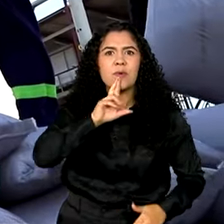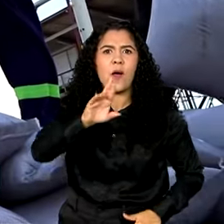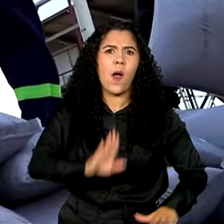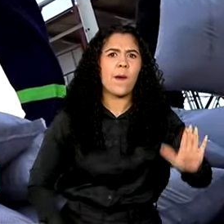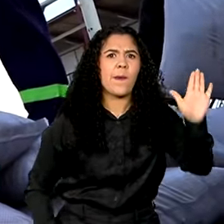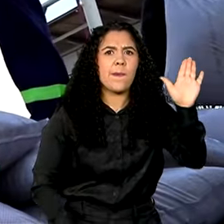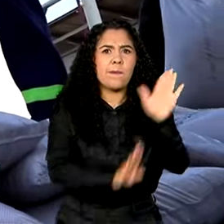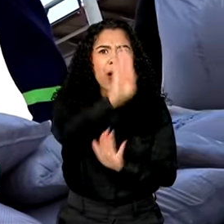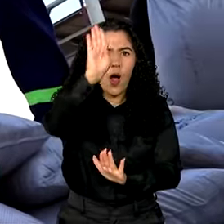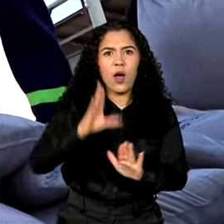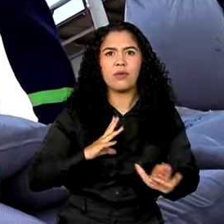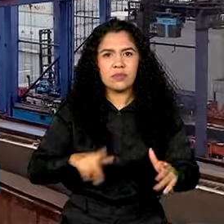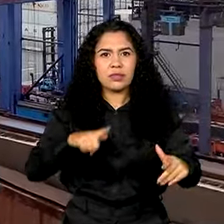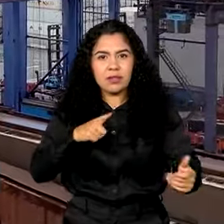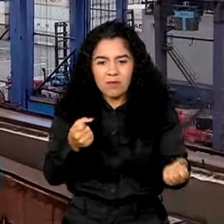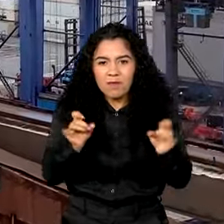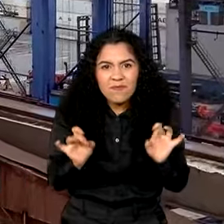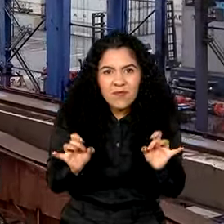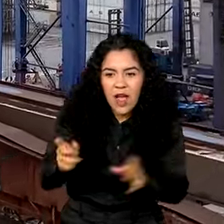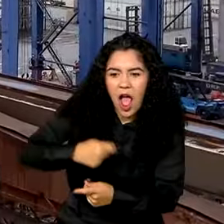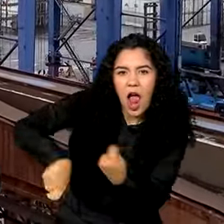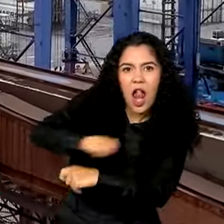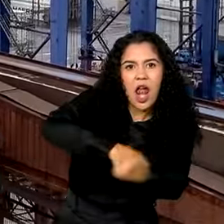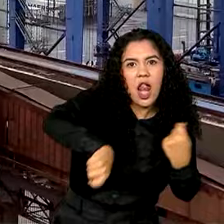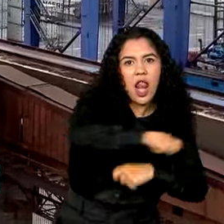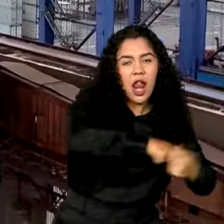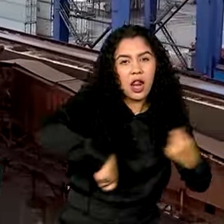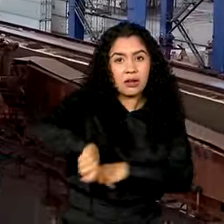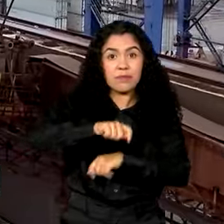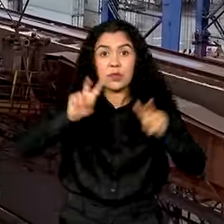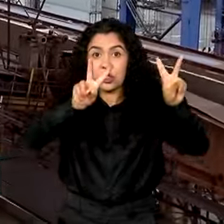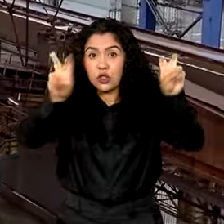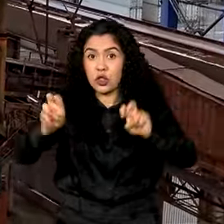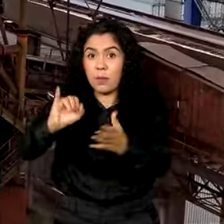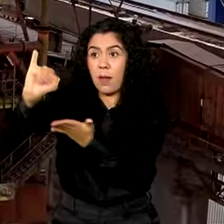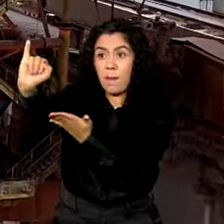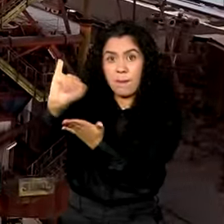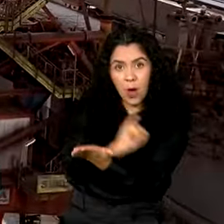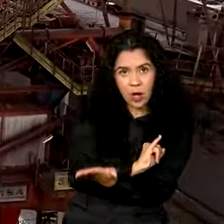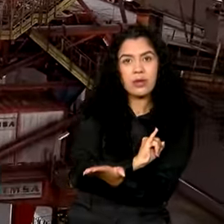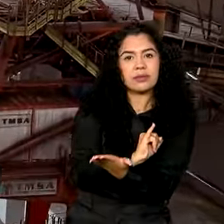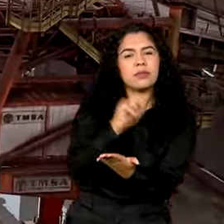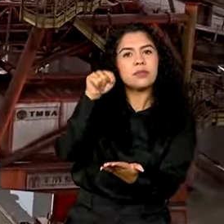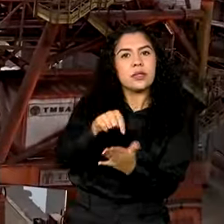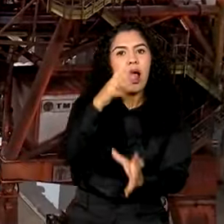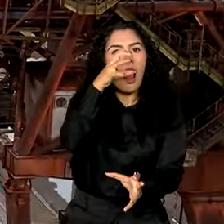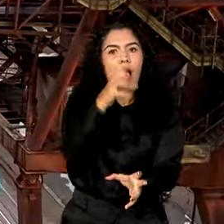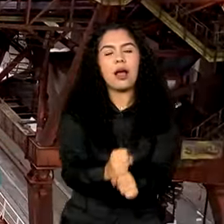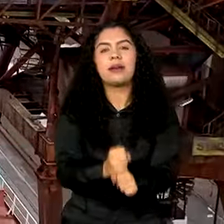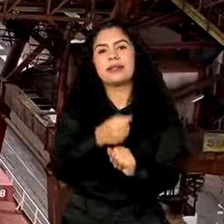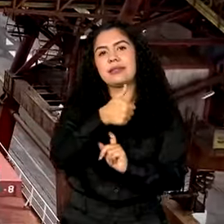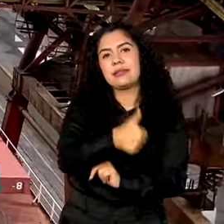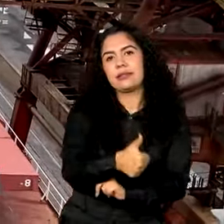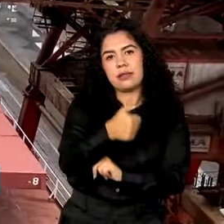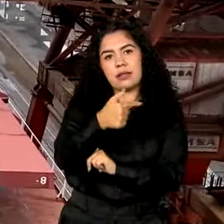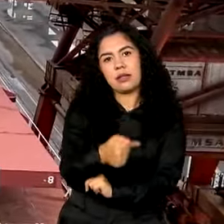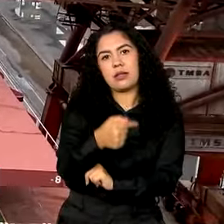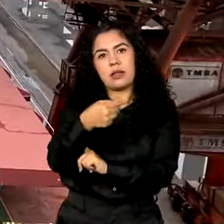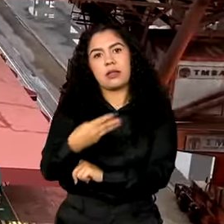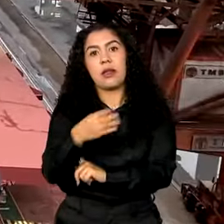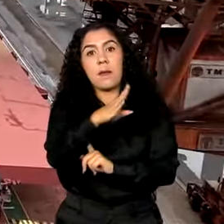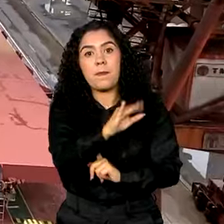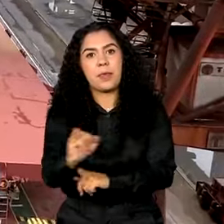balança comercial brasileira já as importações no período somaram 173